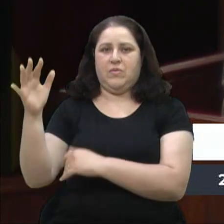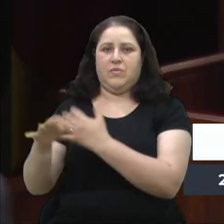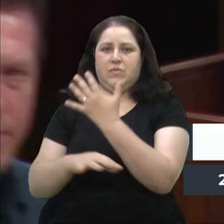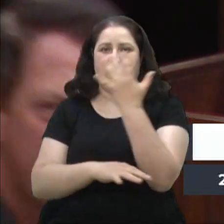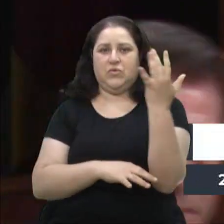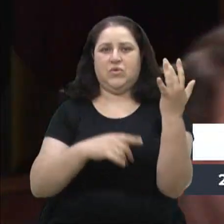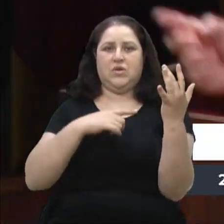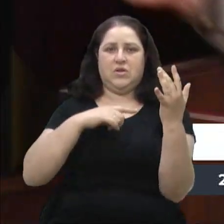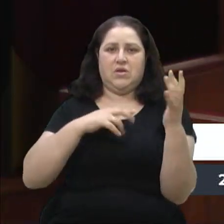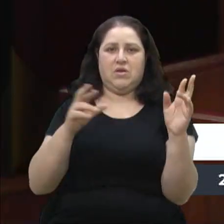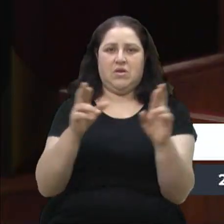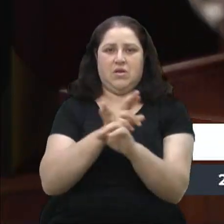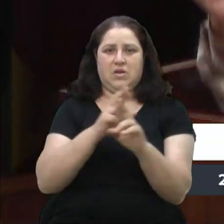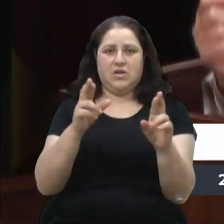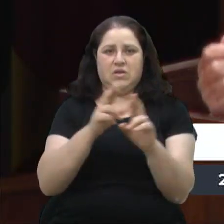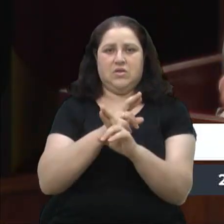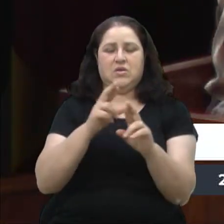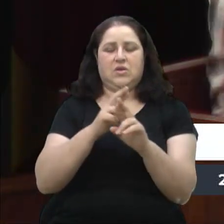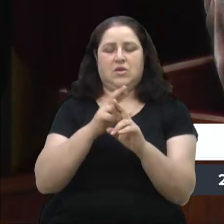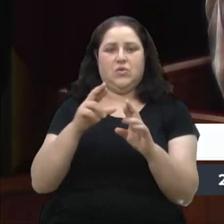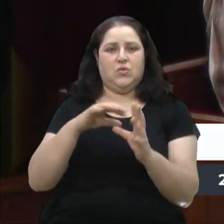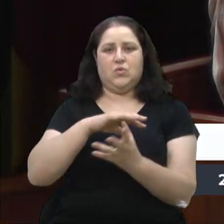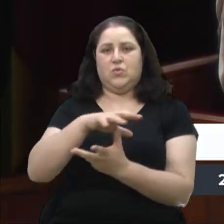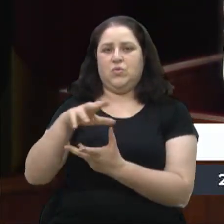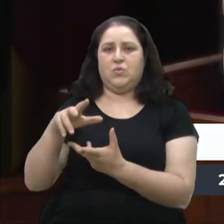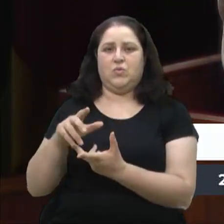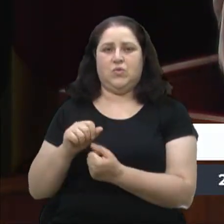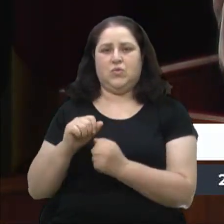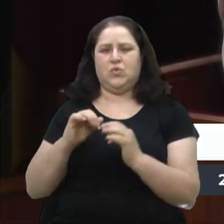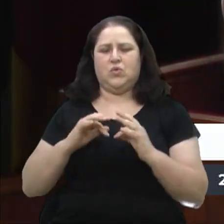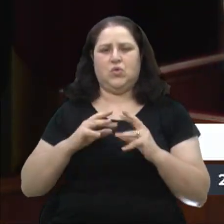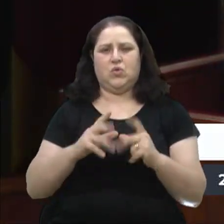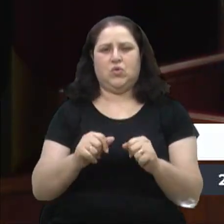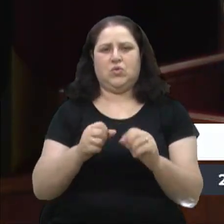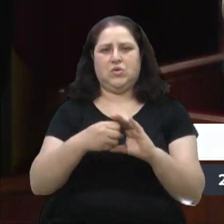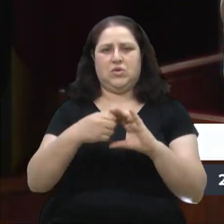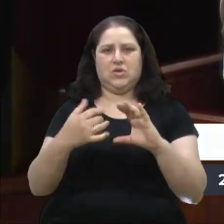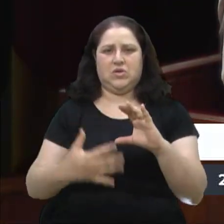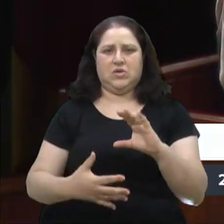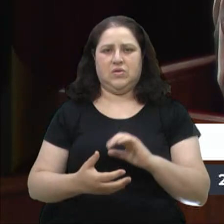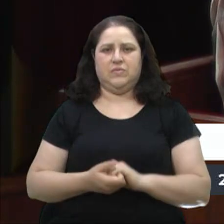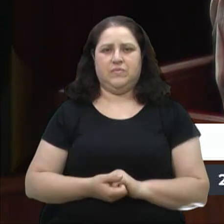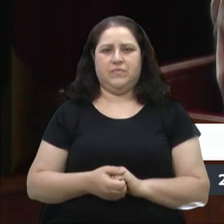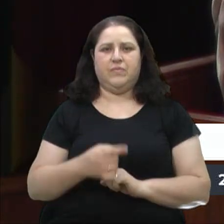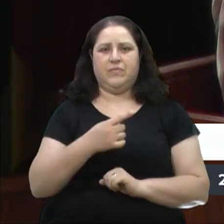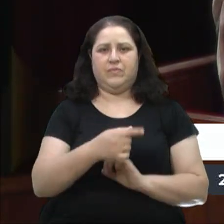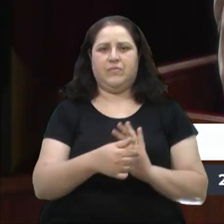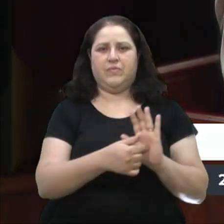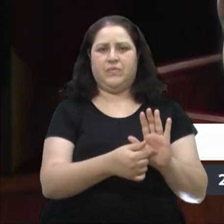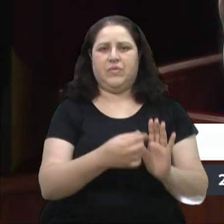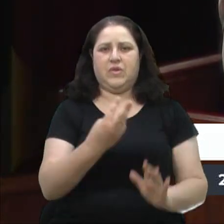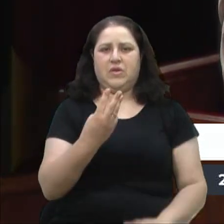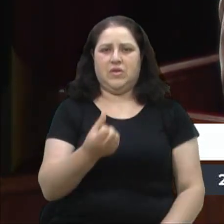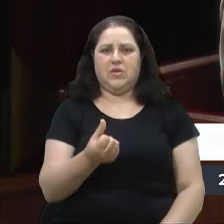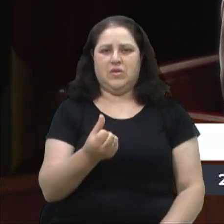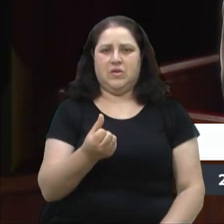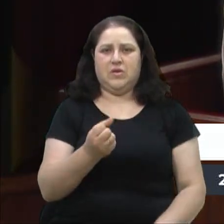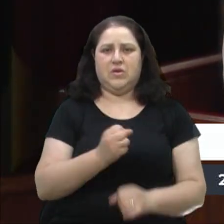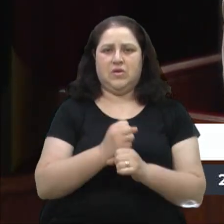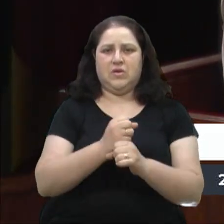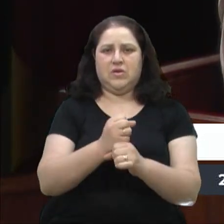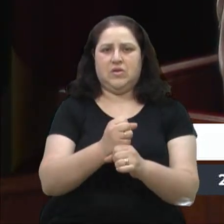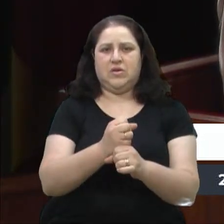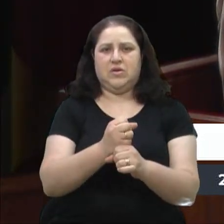sob todos os aspectos. Essa imagem final é os 36 anos da Declaração das Nações Unidas sobre os Direitos Humanos dos